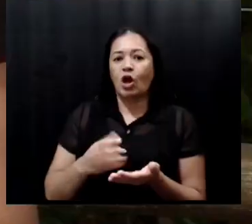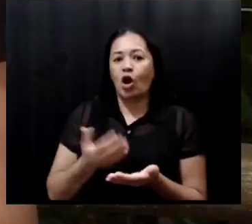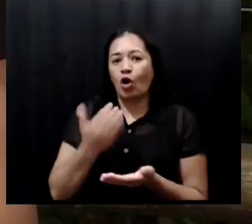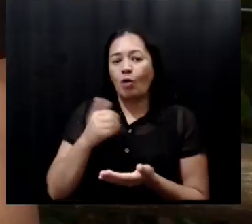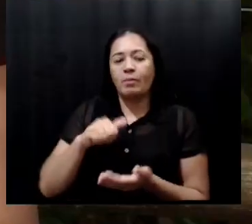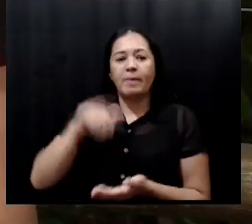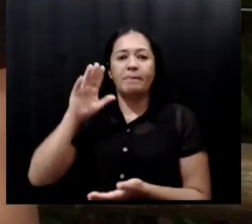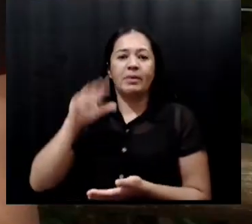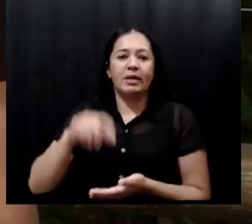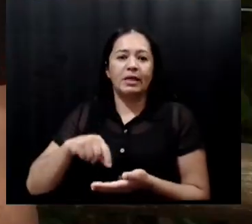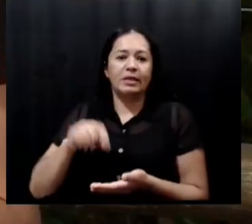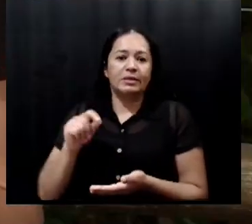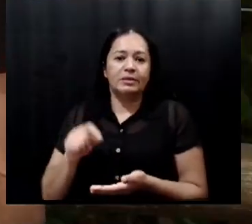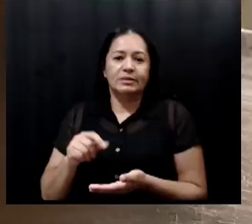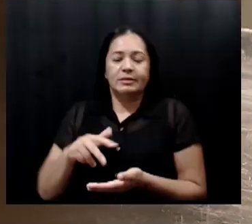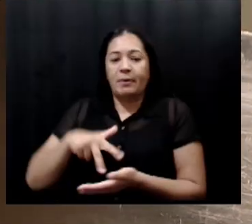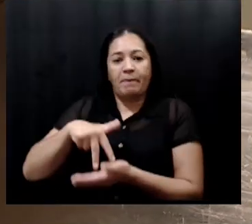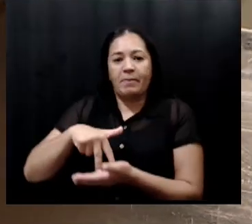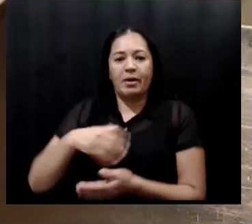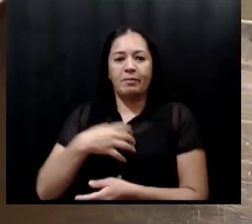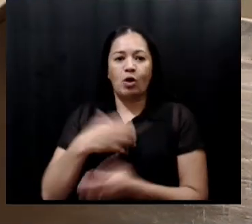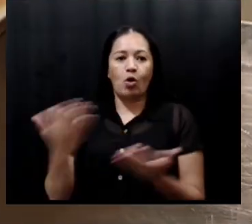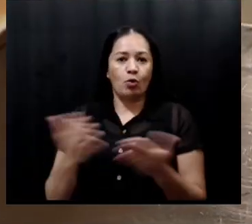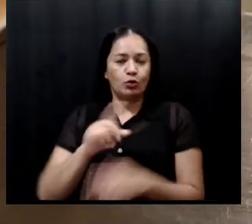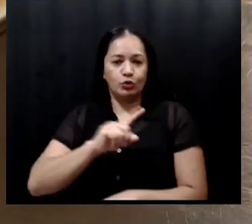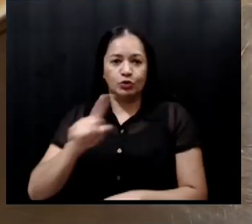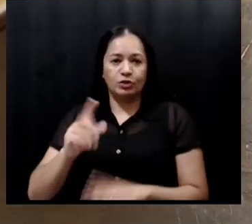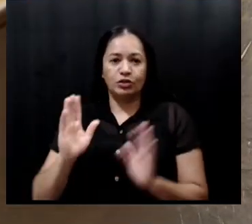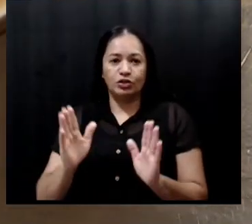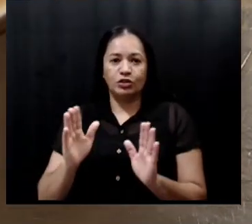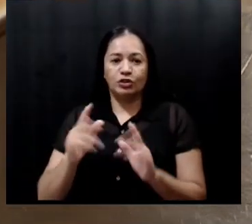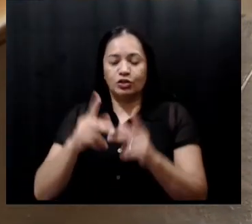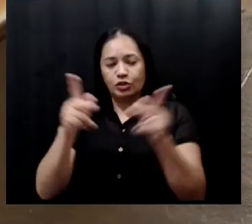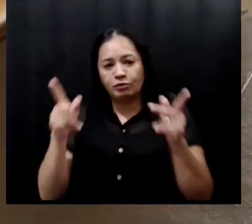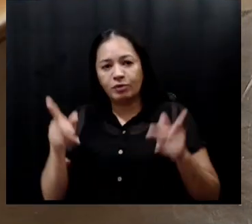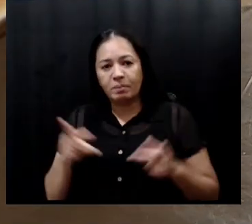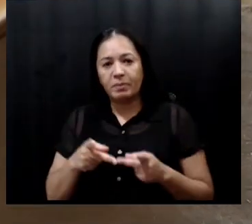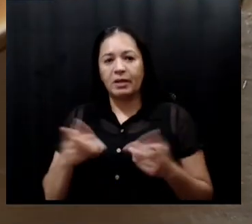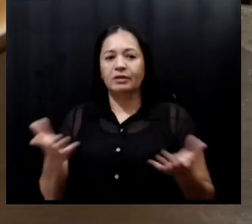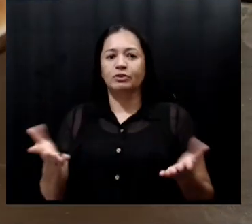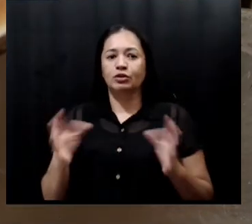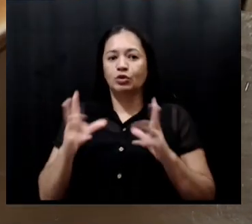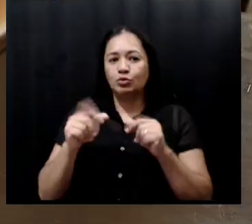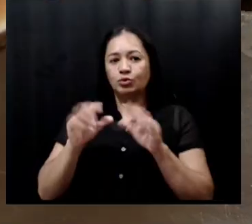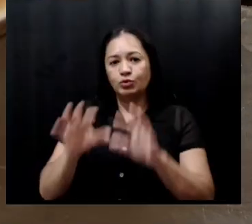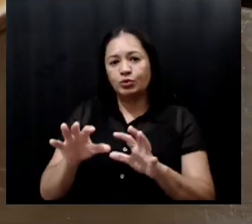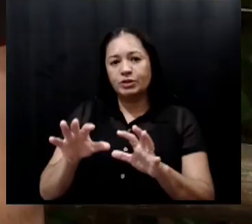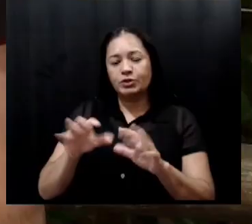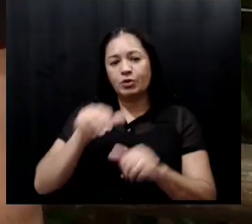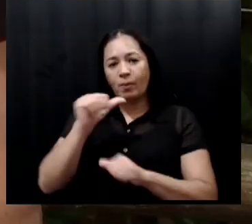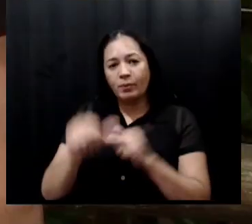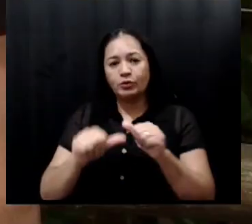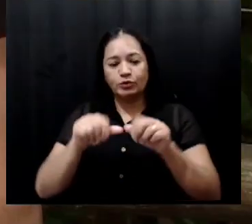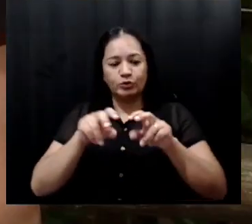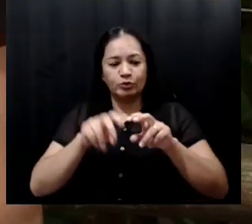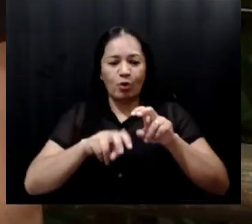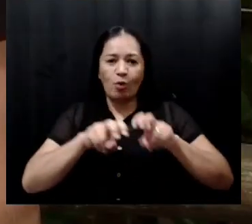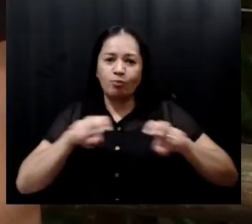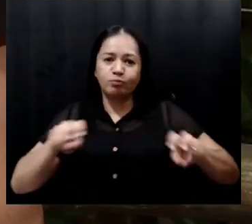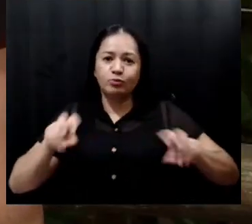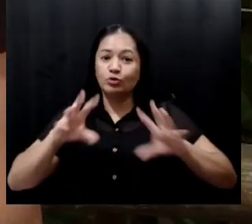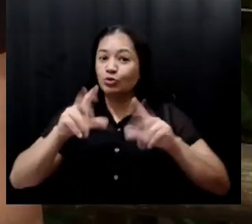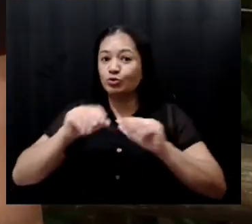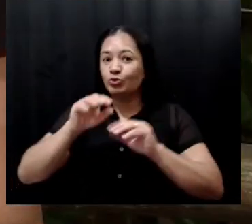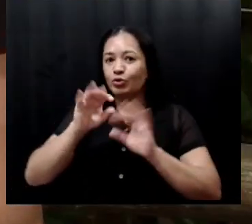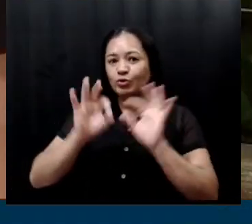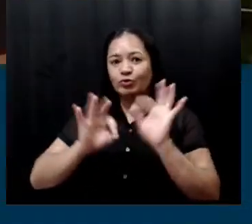vamos dizer. Hoje não, elas já vêm empratadas, então tudo isso acabou mudando, até o mobiliário. Então o público mudou, a nossa